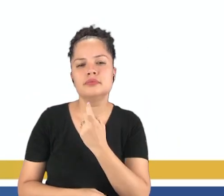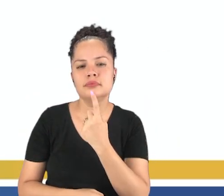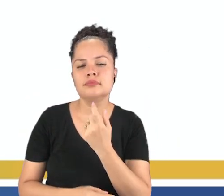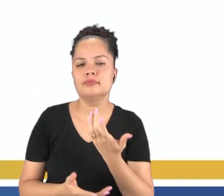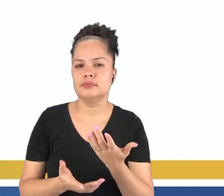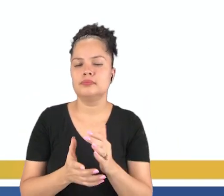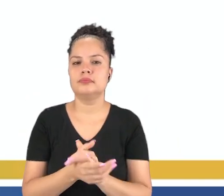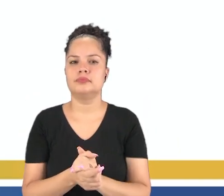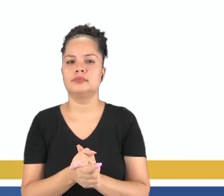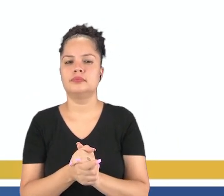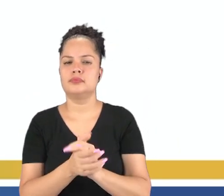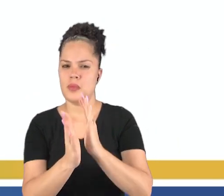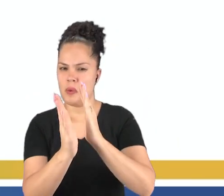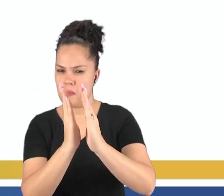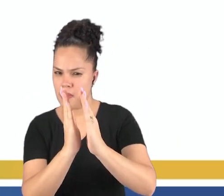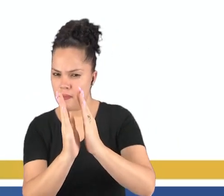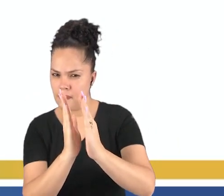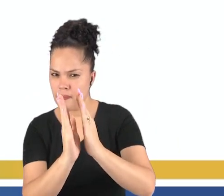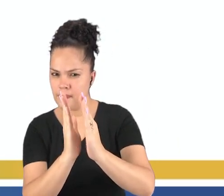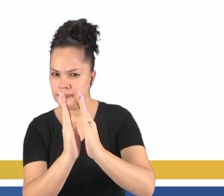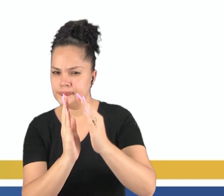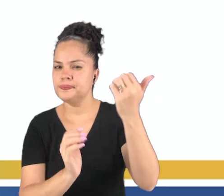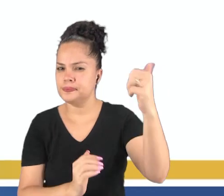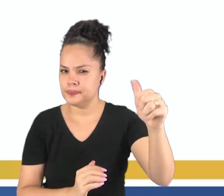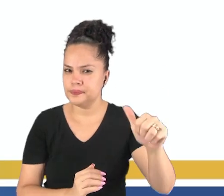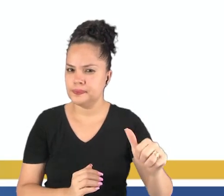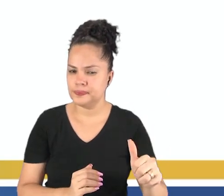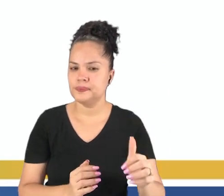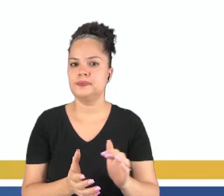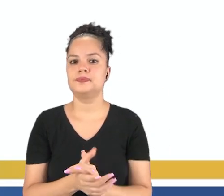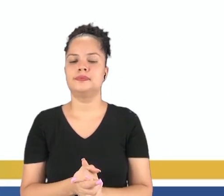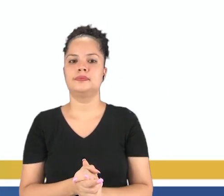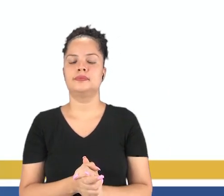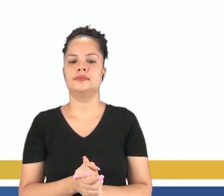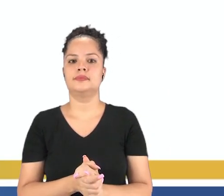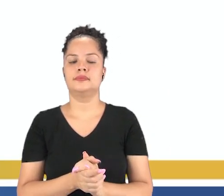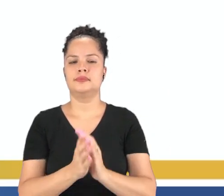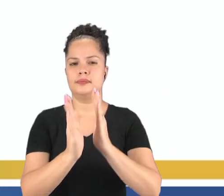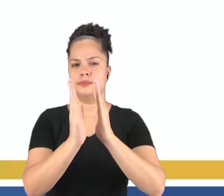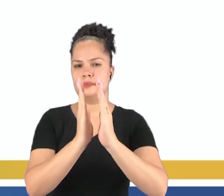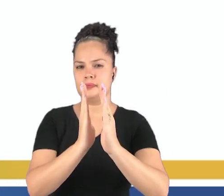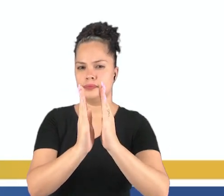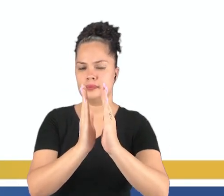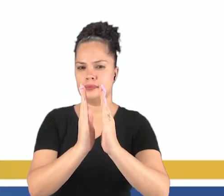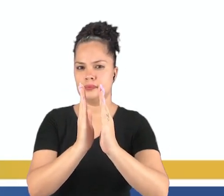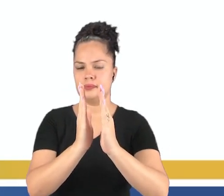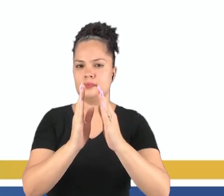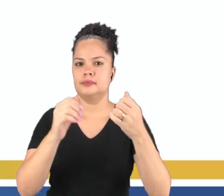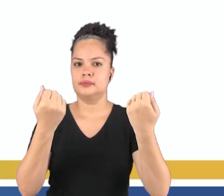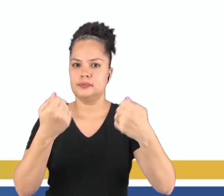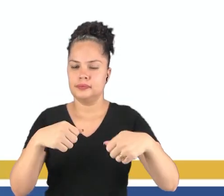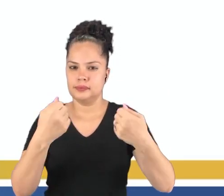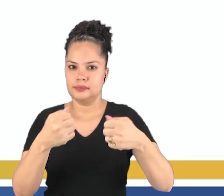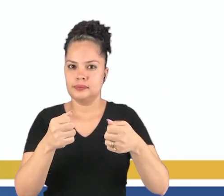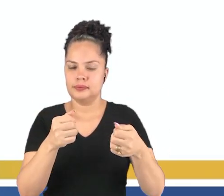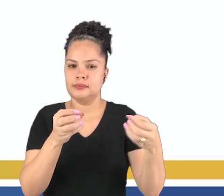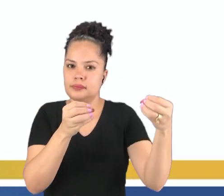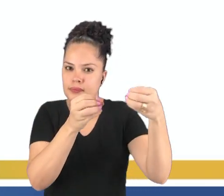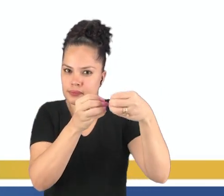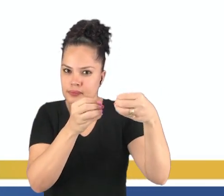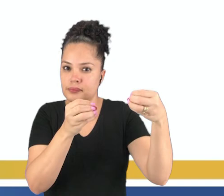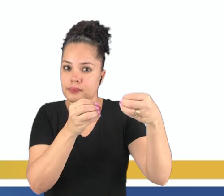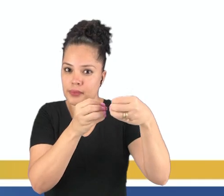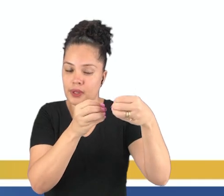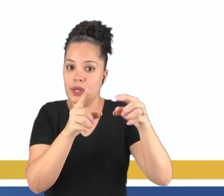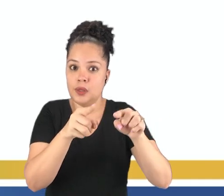Os vermelhos são paralelos? Vamos analisar. Então, para ser paralelo, tem que estar um ao lado do outro, não pode